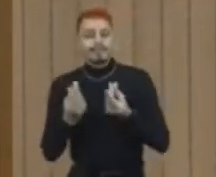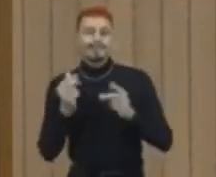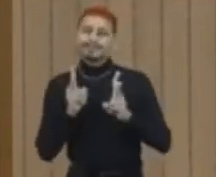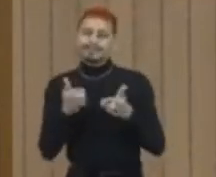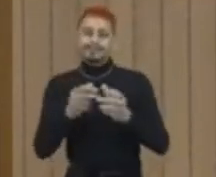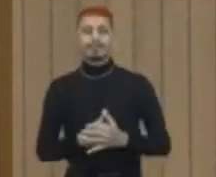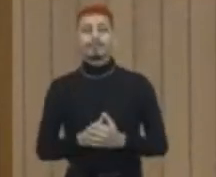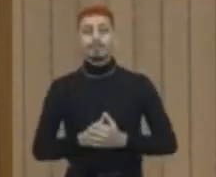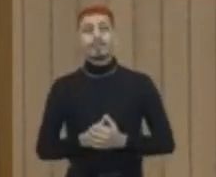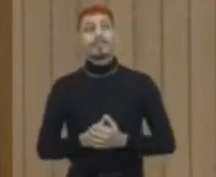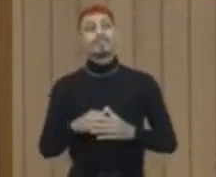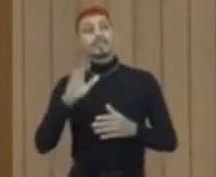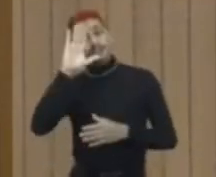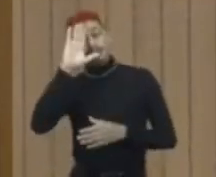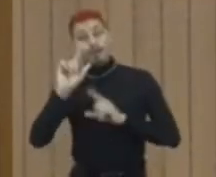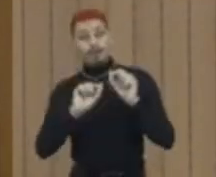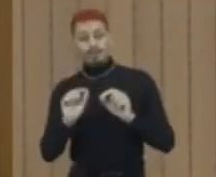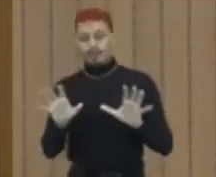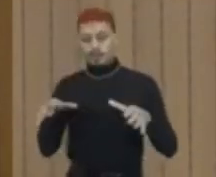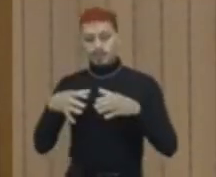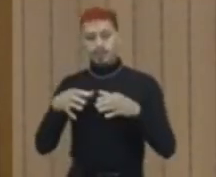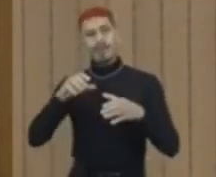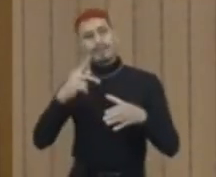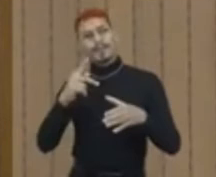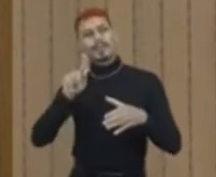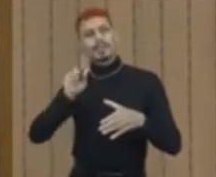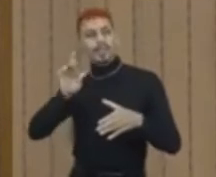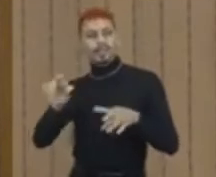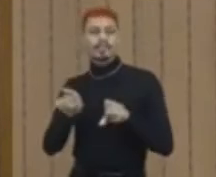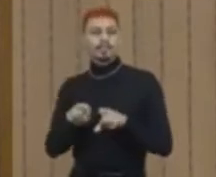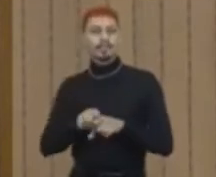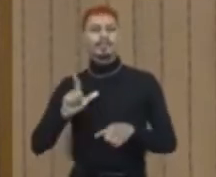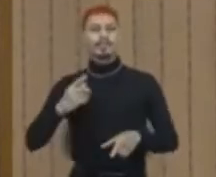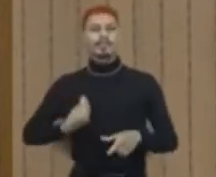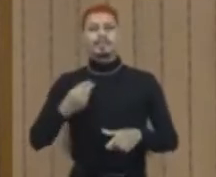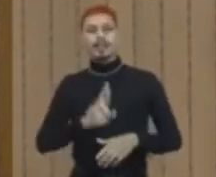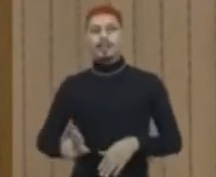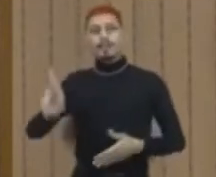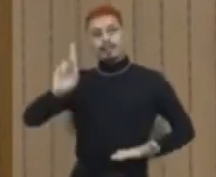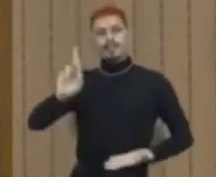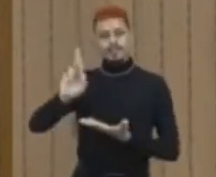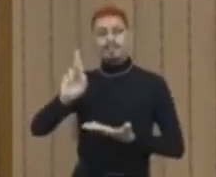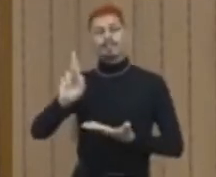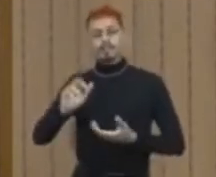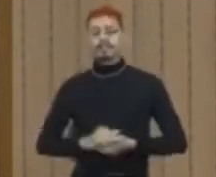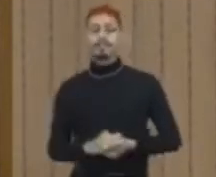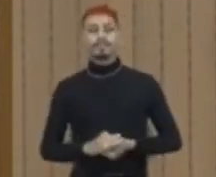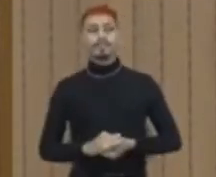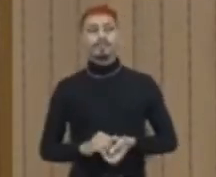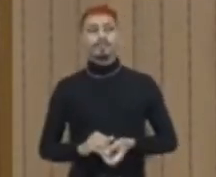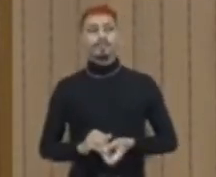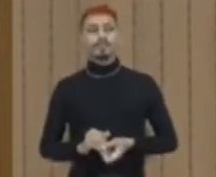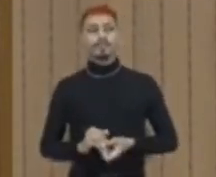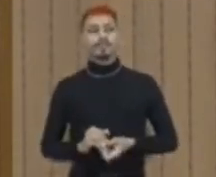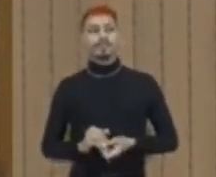né? Inclusive, a comitiva da PGR está muito bem representativa em todos os sentidos, inclusive no sentido